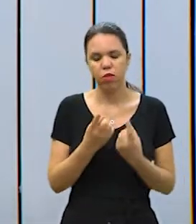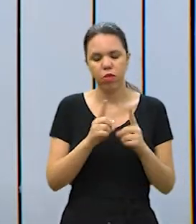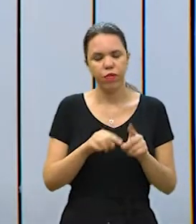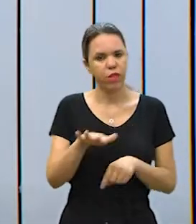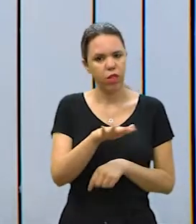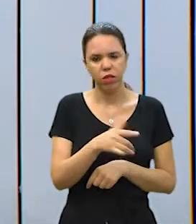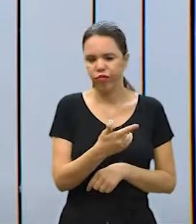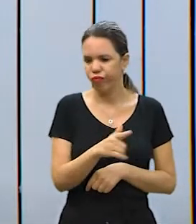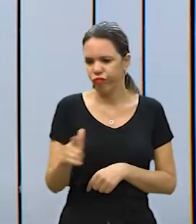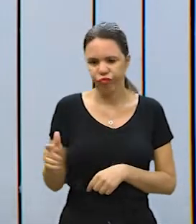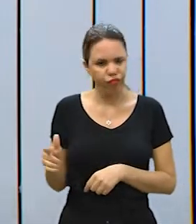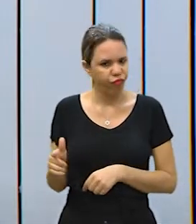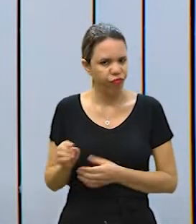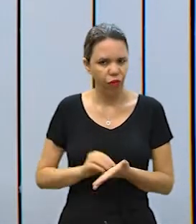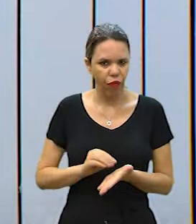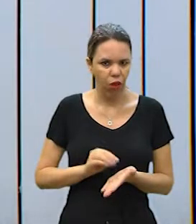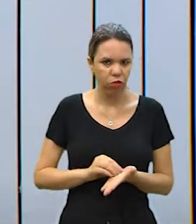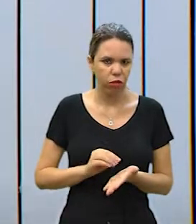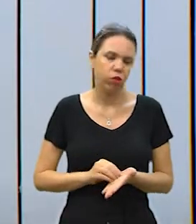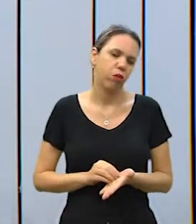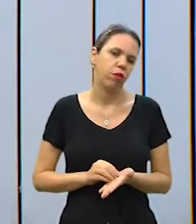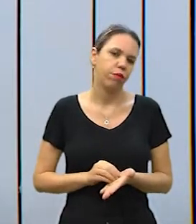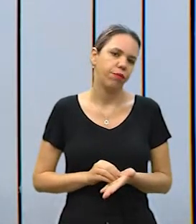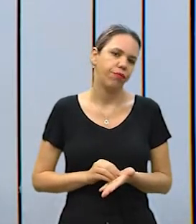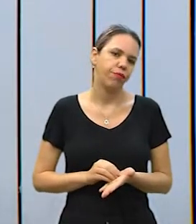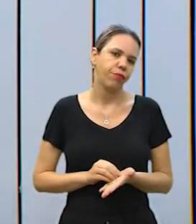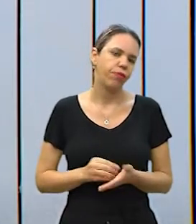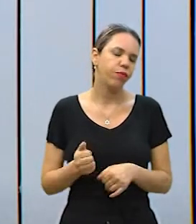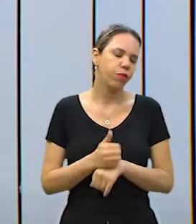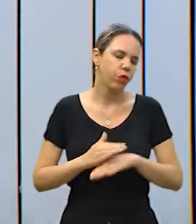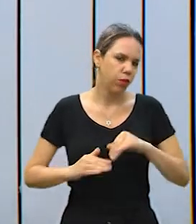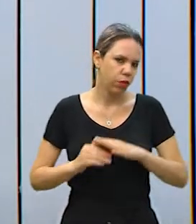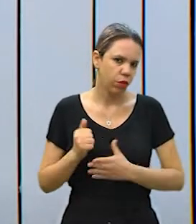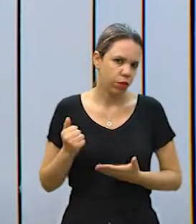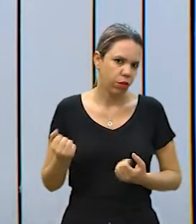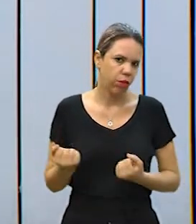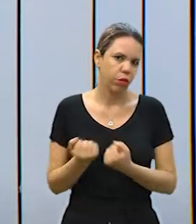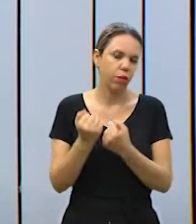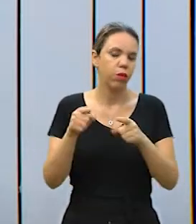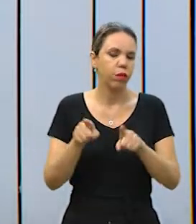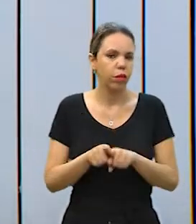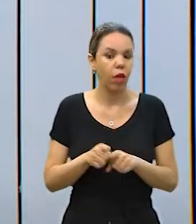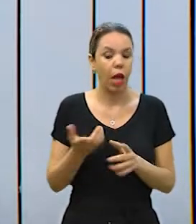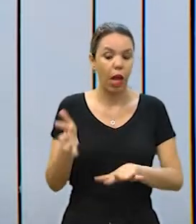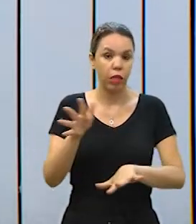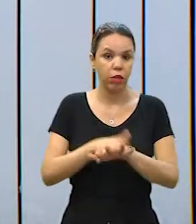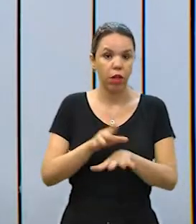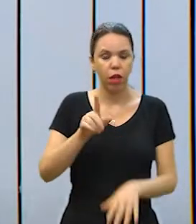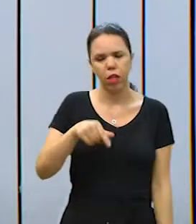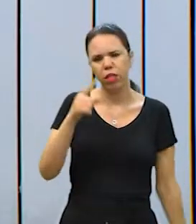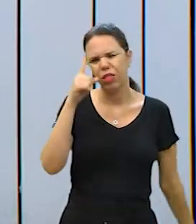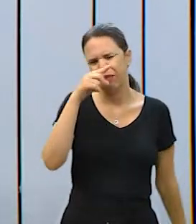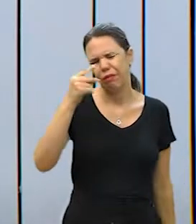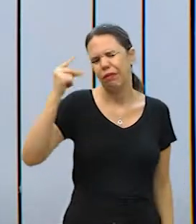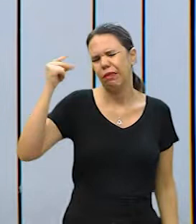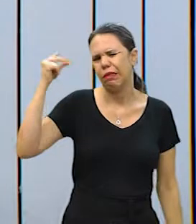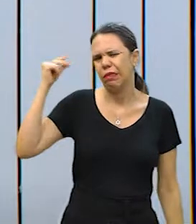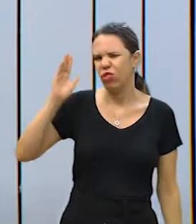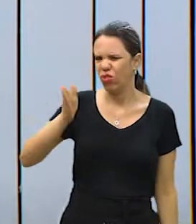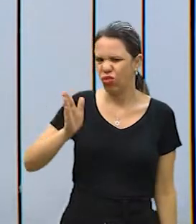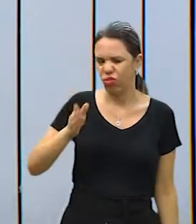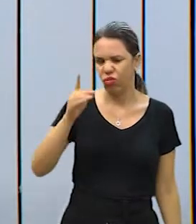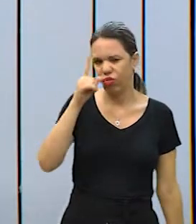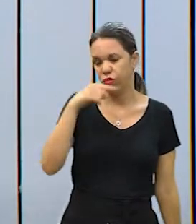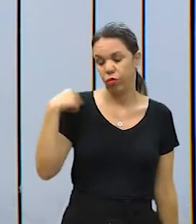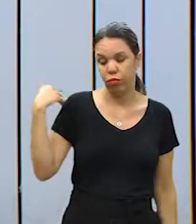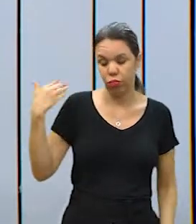não tiveram. Já é a questão da inclusão já é muito difícil há muito tempo